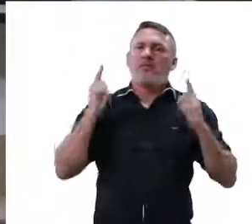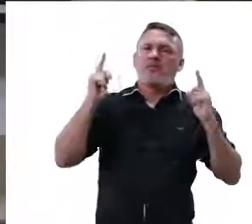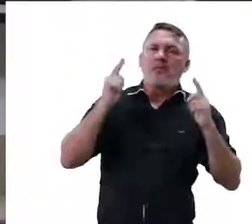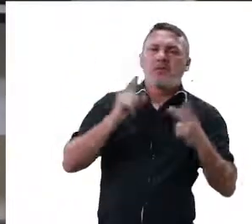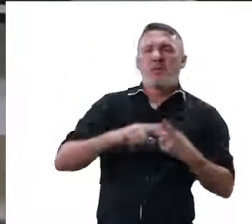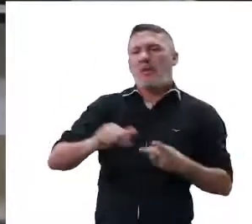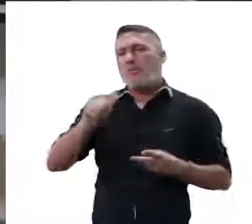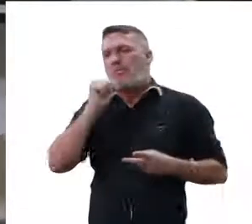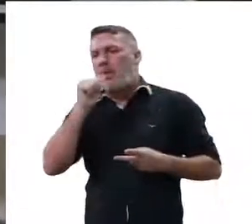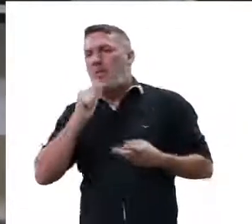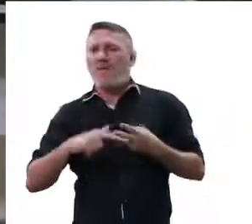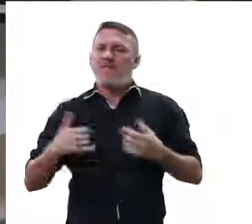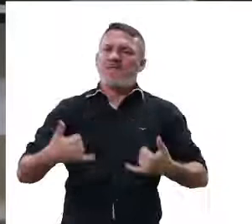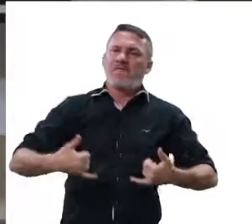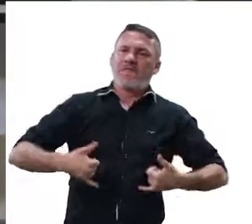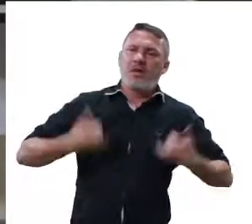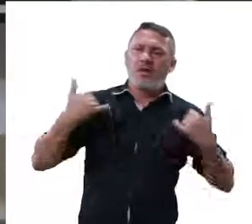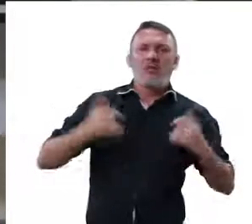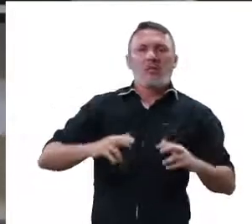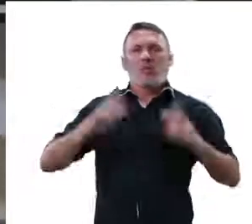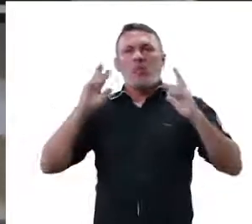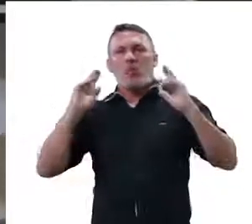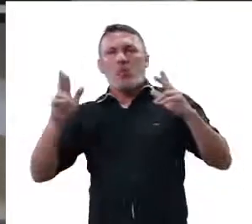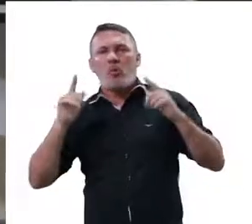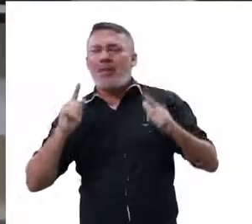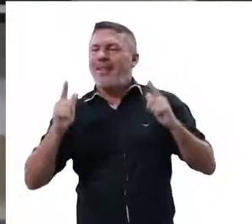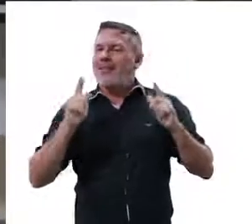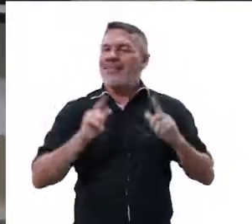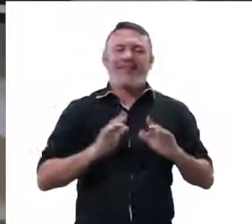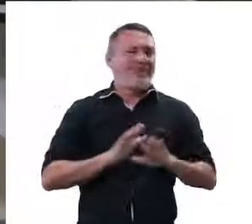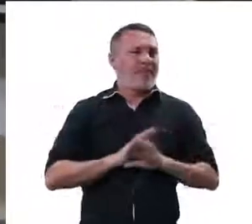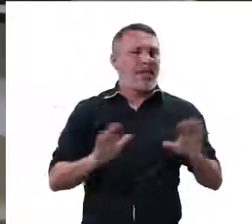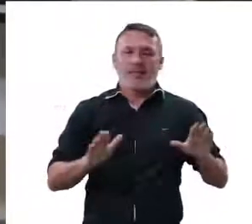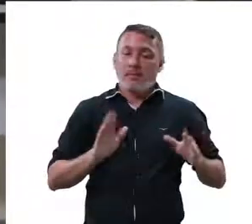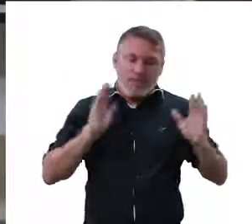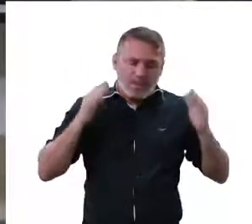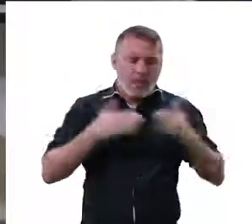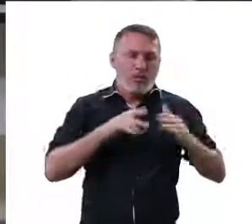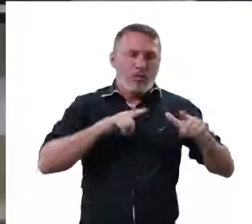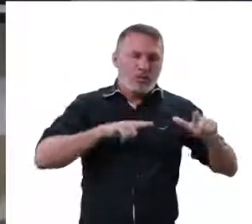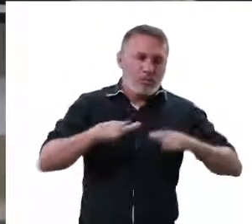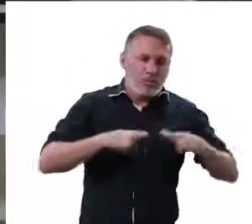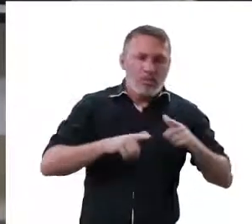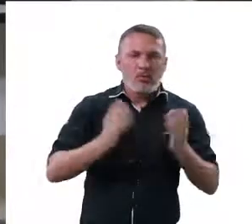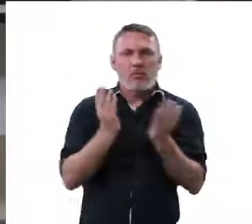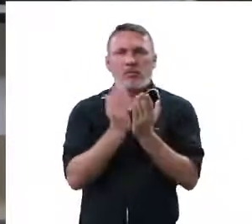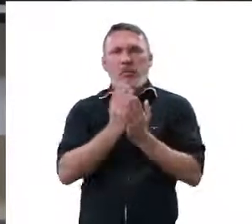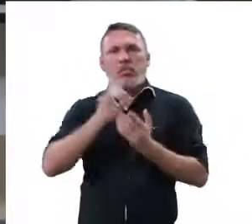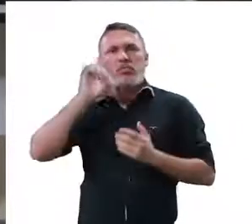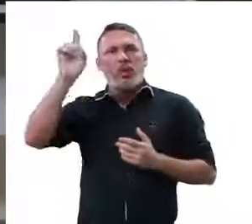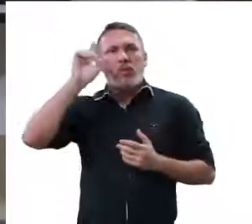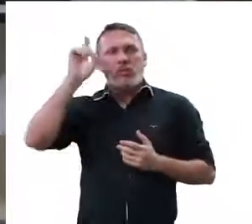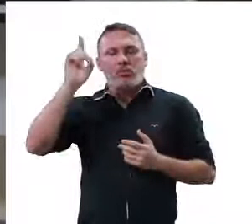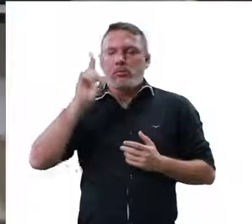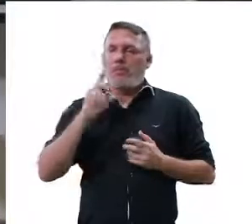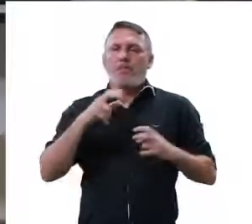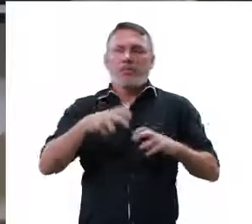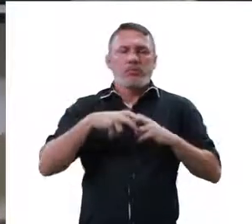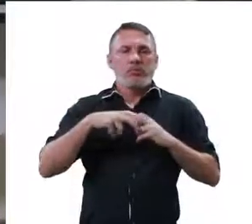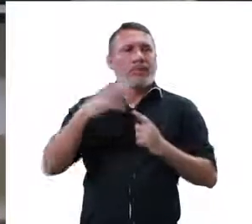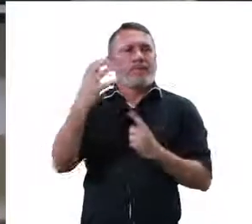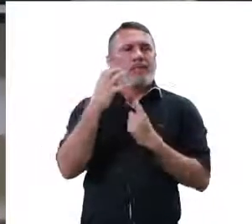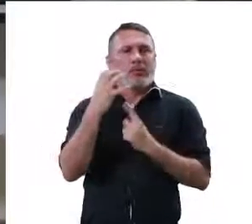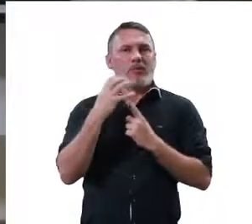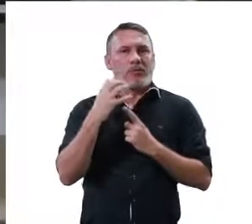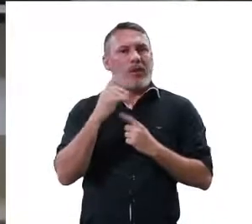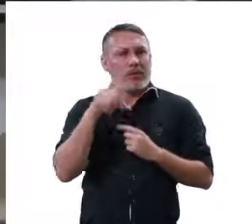jogar, não vai beber, não vai participar de festas, não vai ter outras atividades mundanas. Então, a